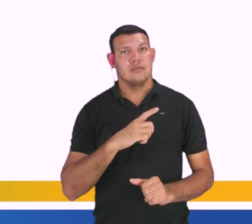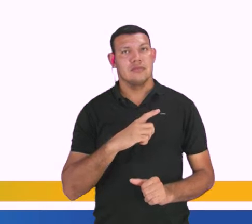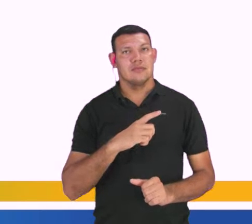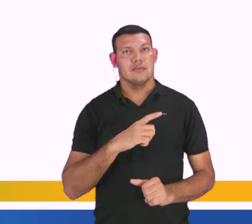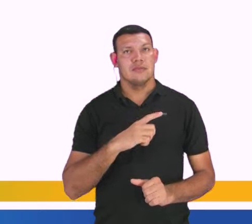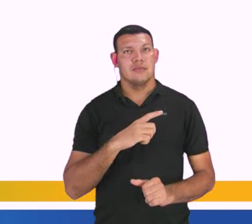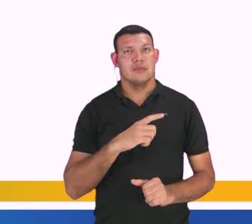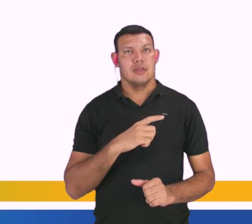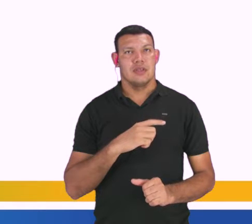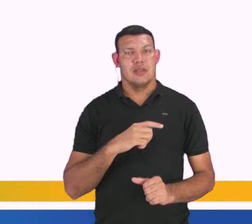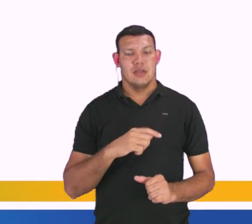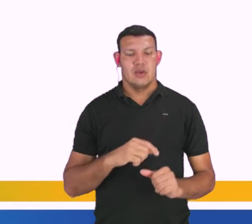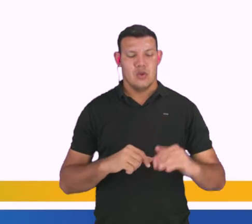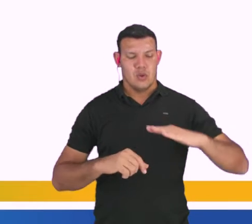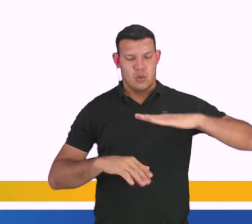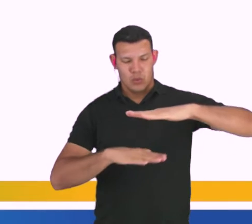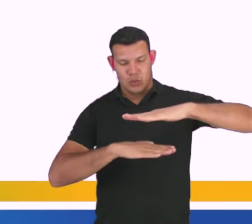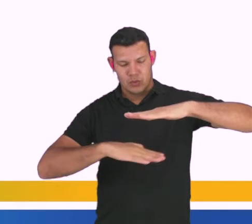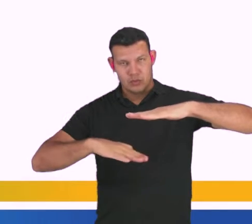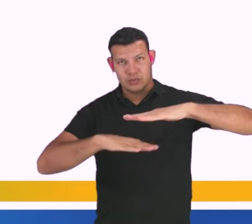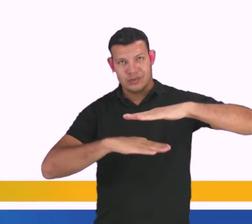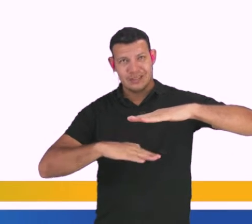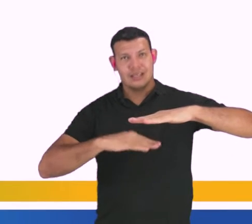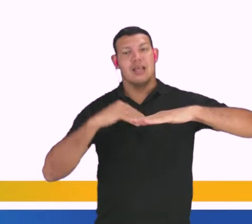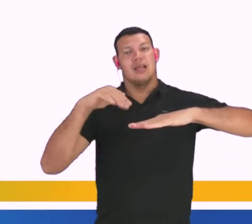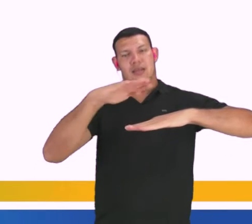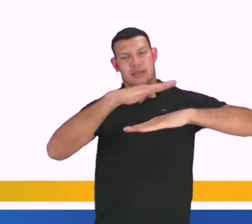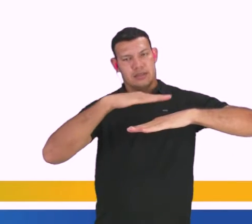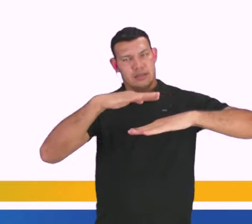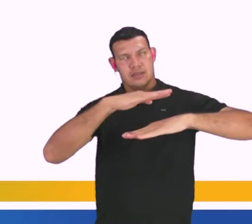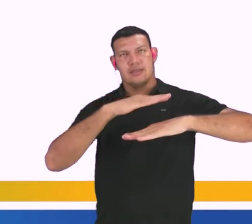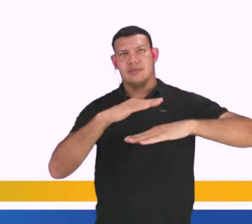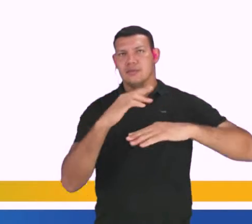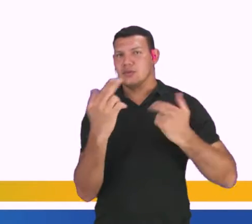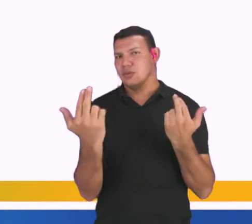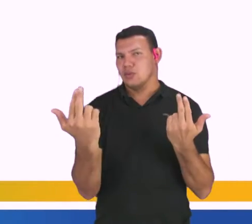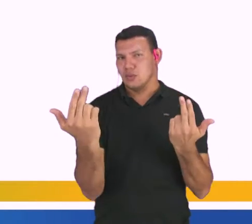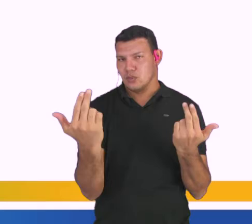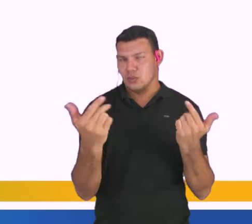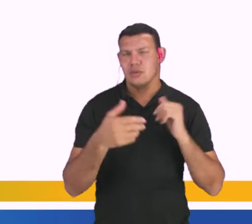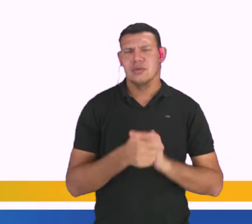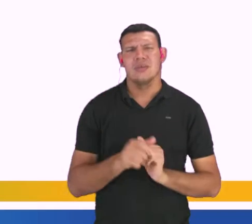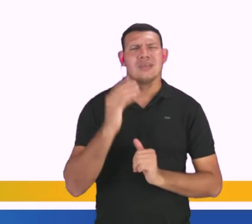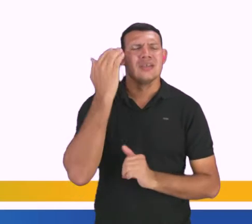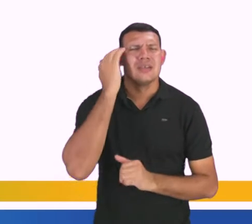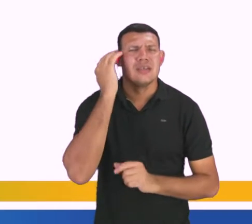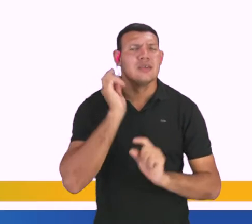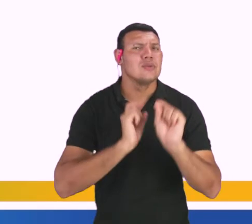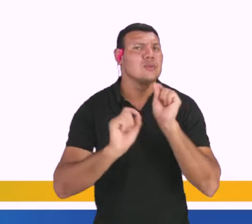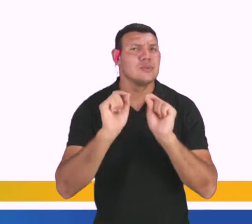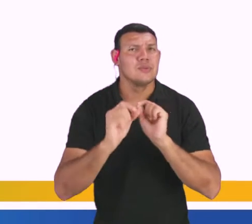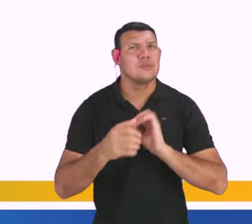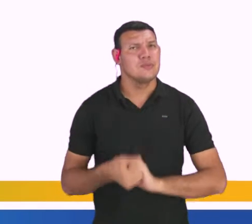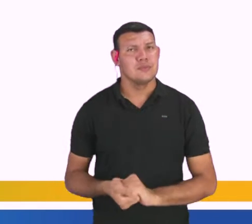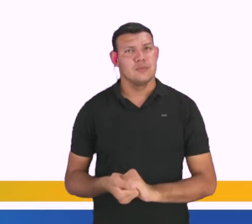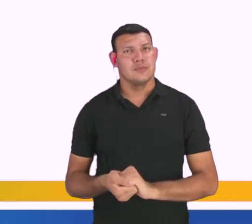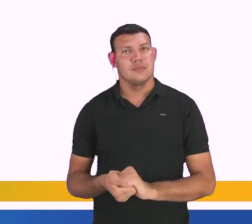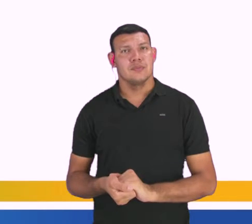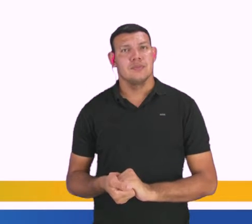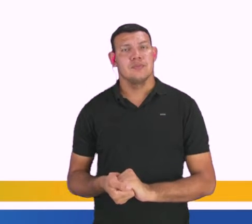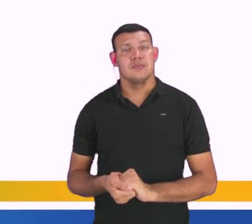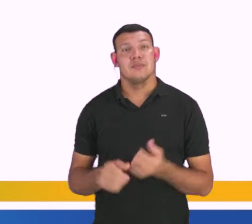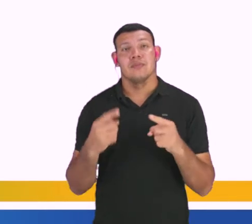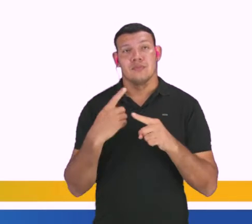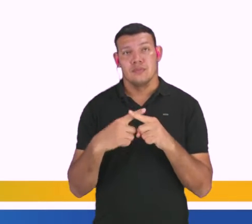mesmo tamanho do que está afundado é o mesmo tamanho do que deve sair. O que a gente pode compreender com esse exemplo, então?